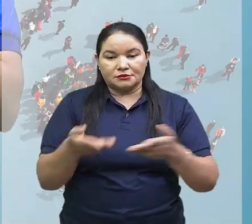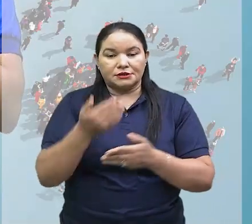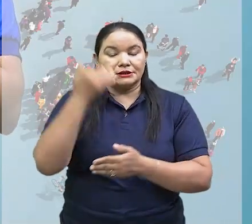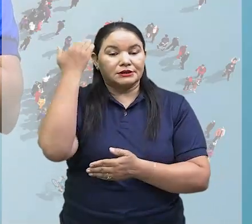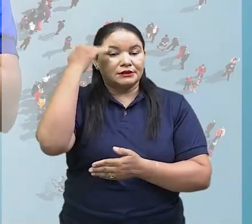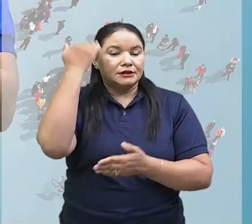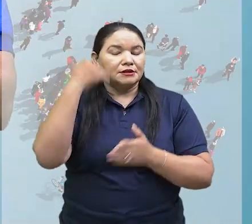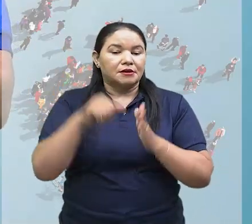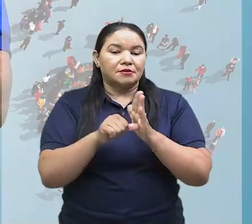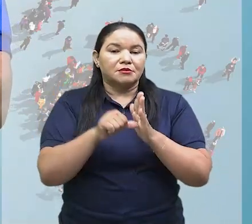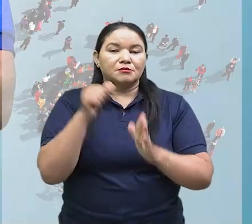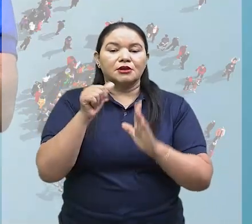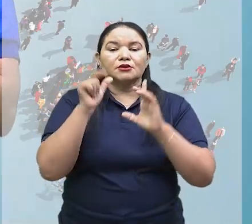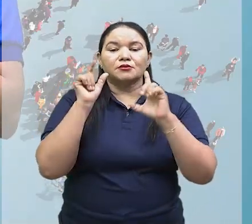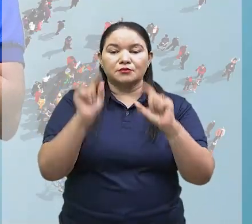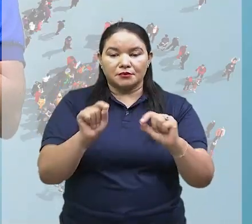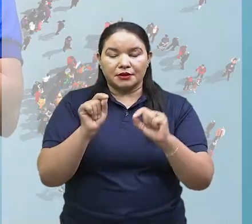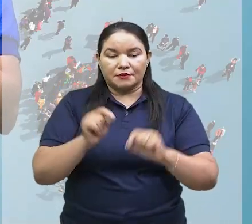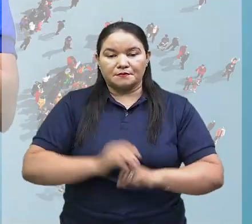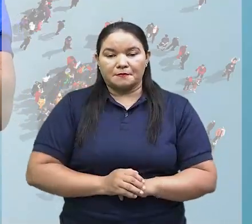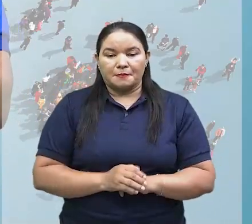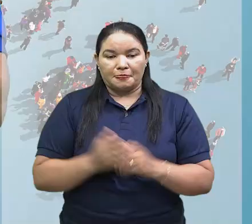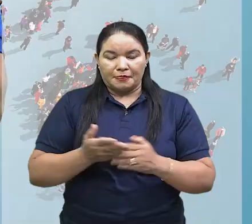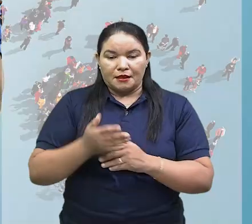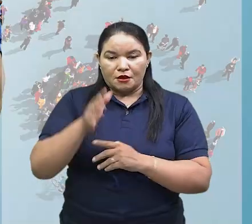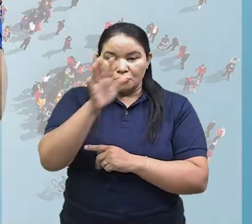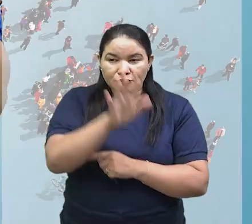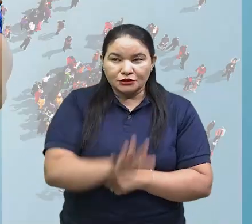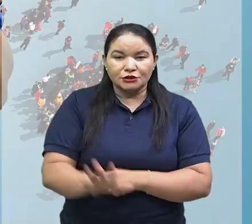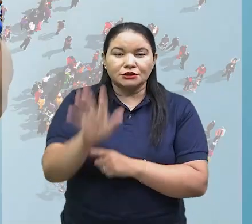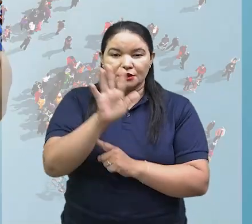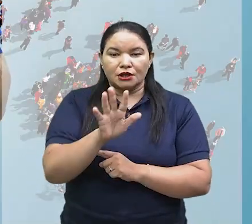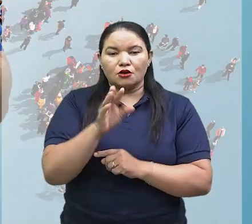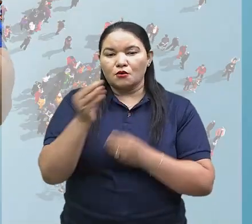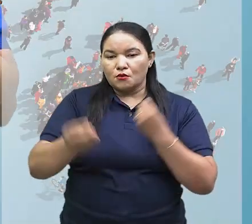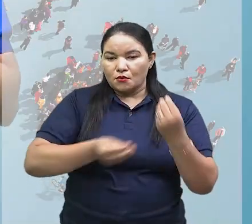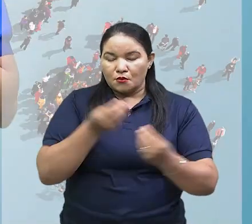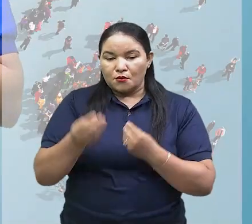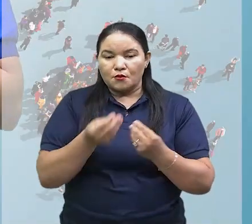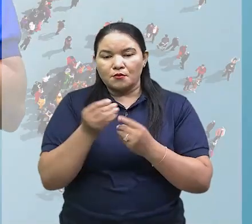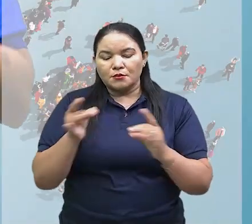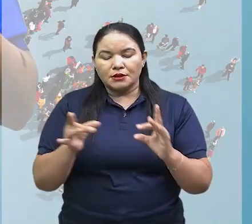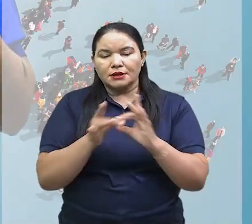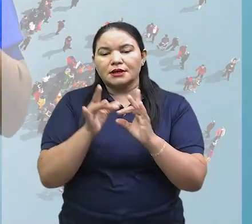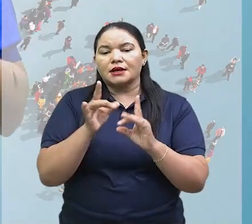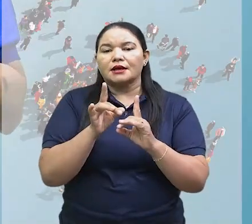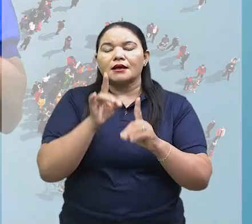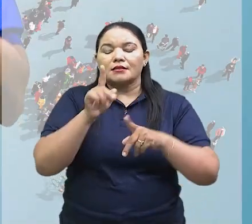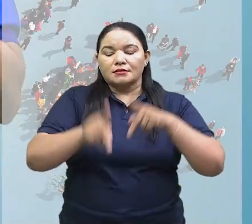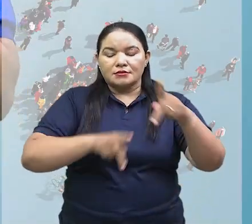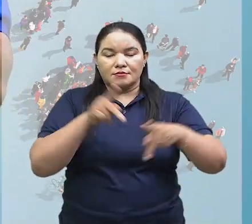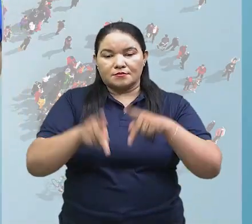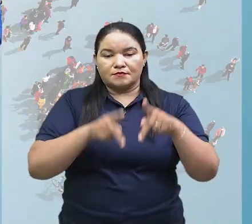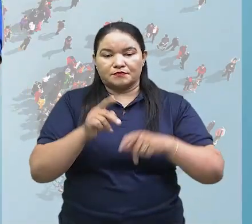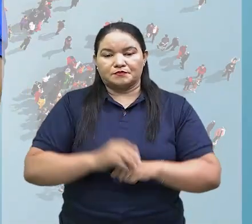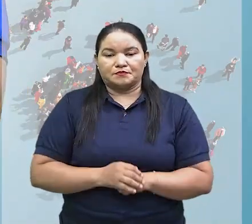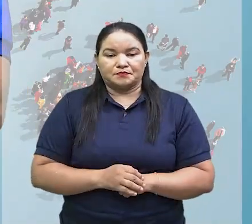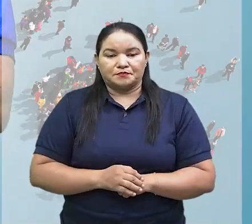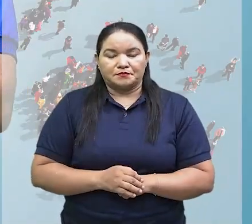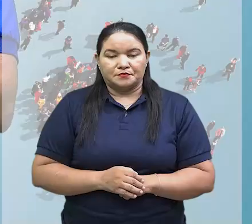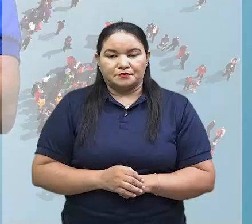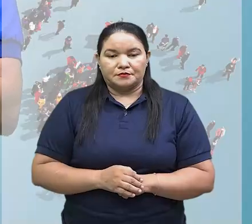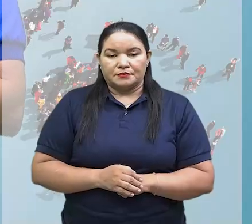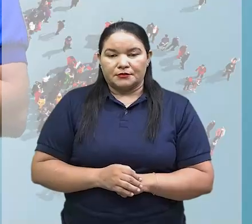gente, primeiramente, a parte desse panorama geral que vai estar ligado à demografia. Então, olha só, esse